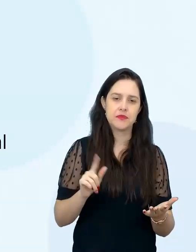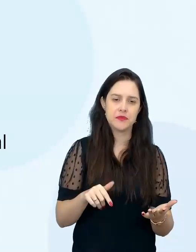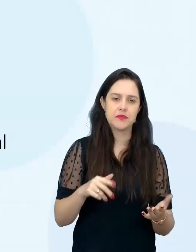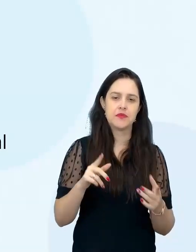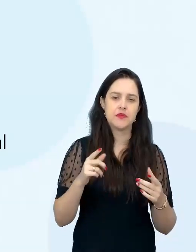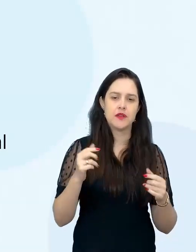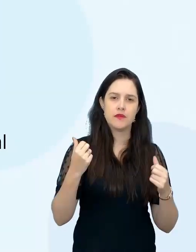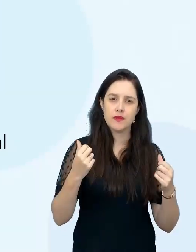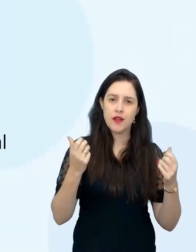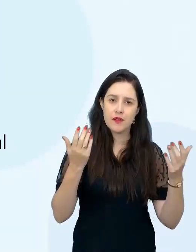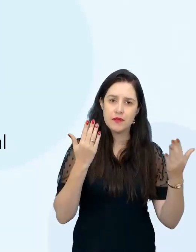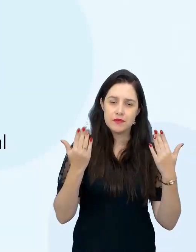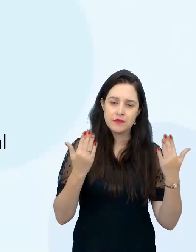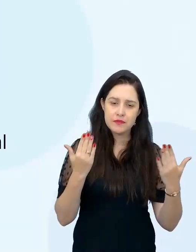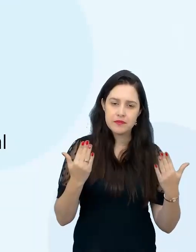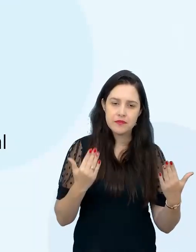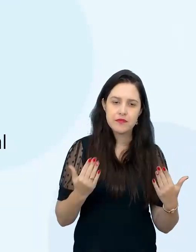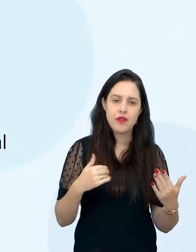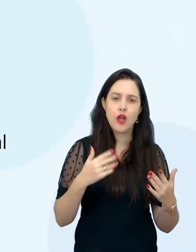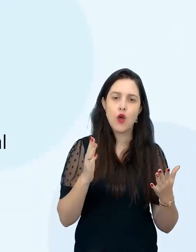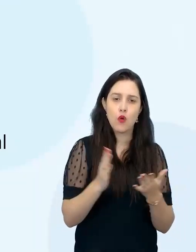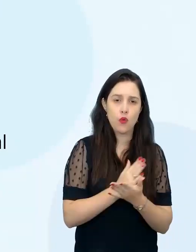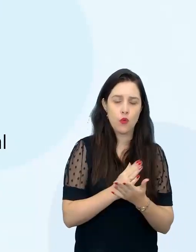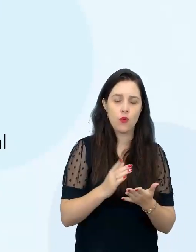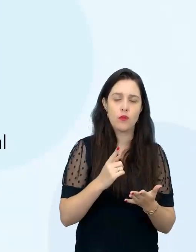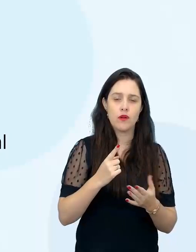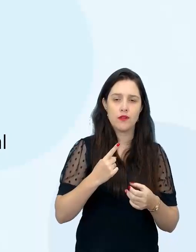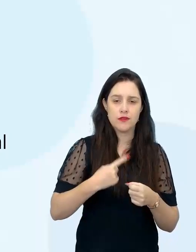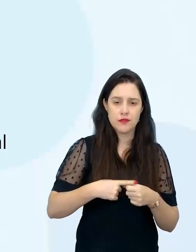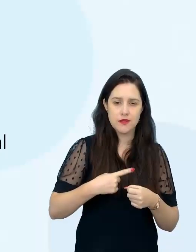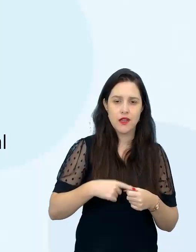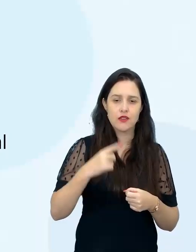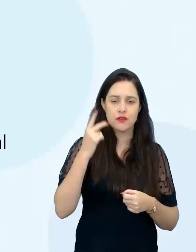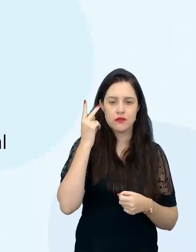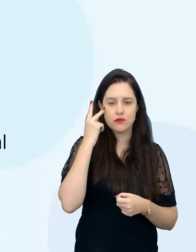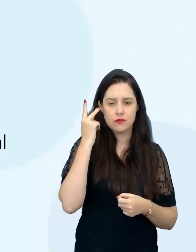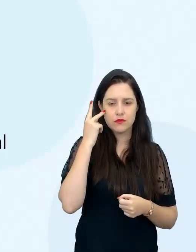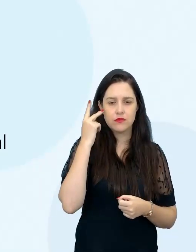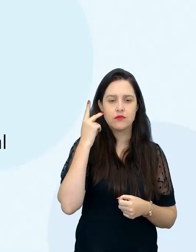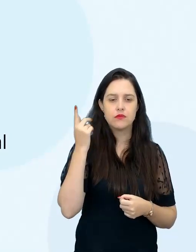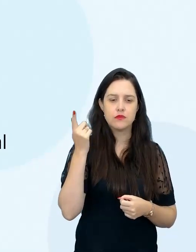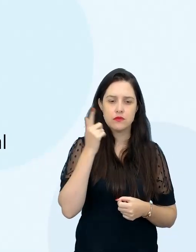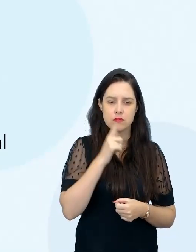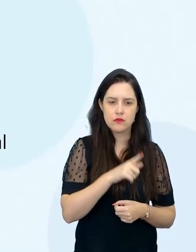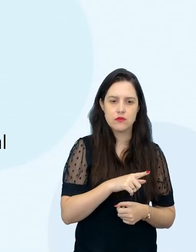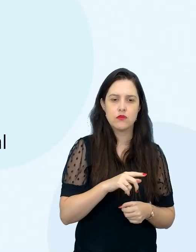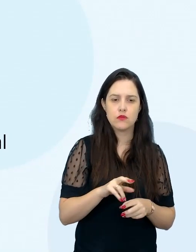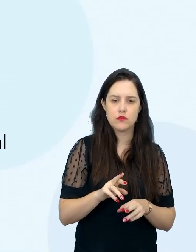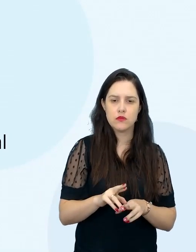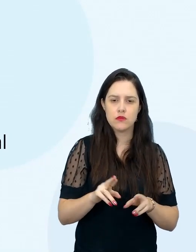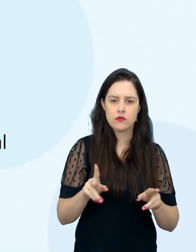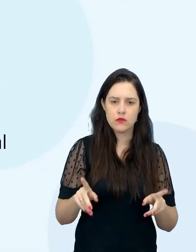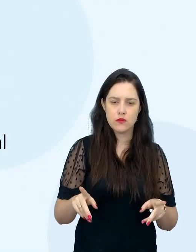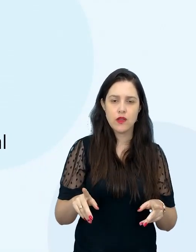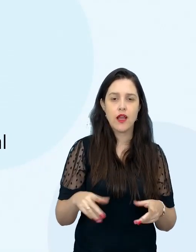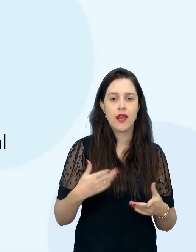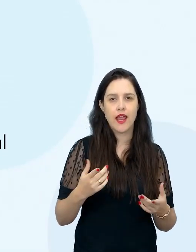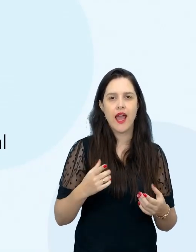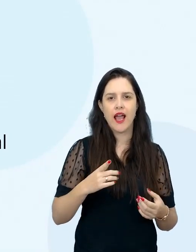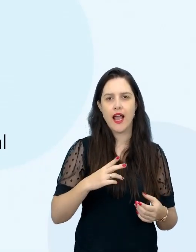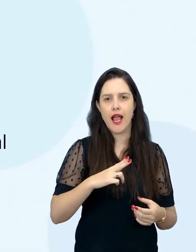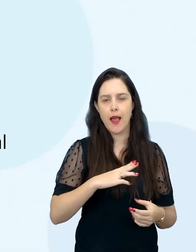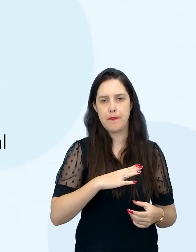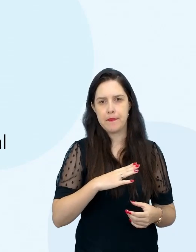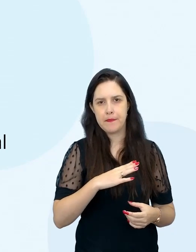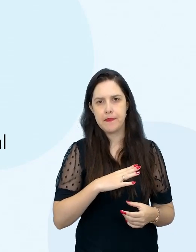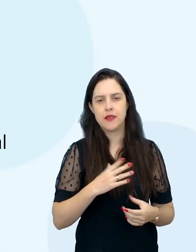por exemplo, em alguma cidade aí do interior de São Paulo, né, e mostrar como ele é, por exemplo, na capital, e